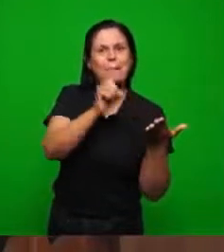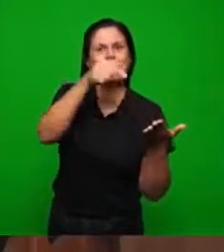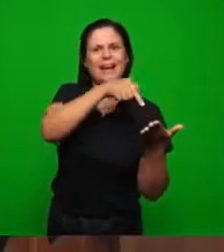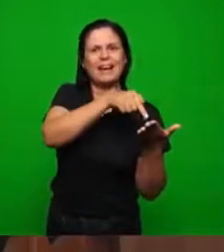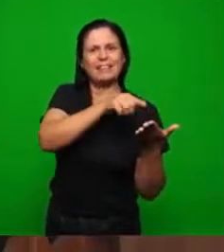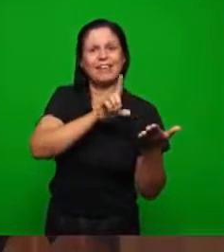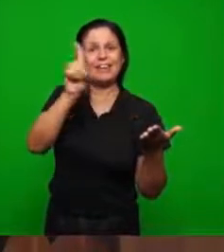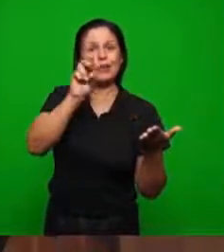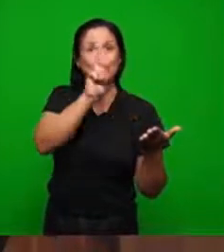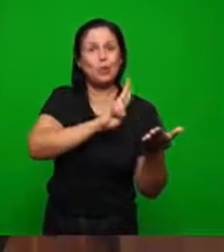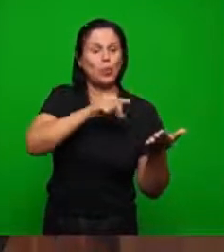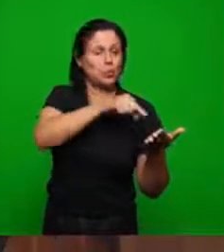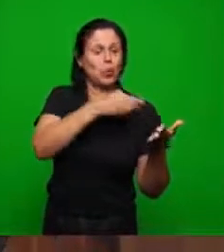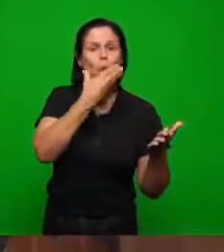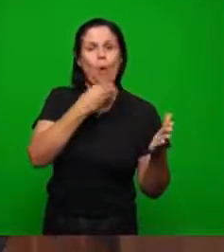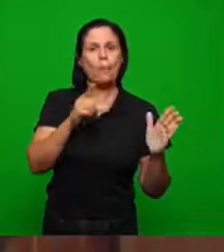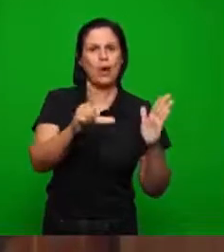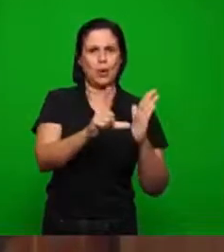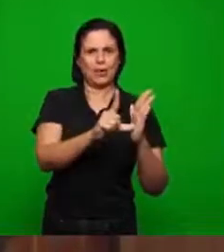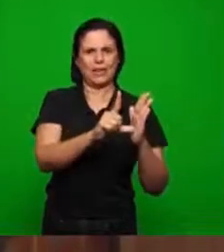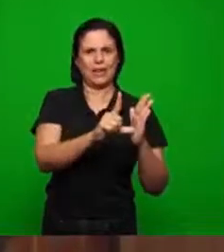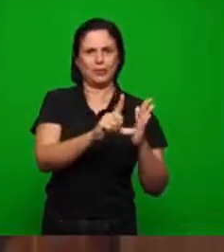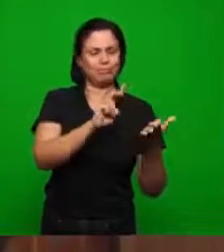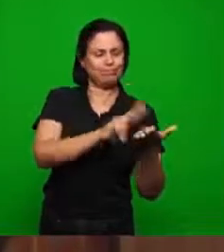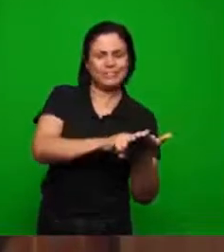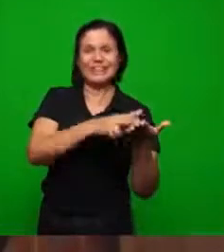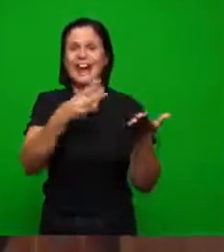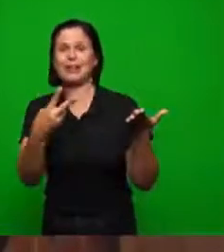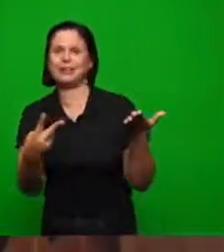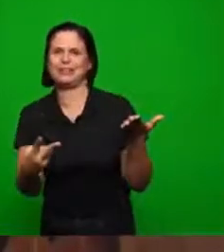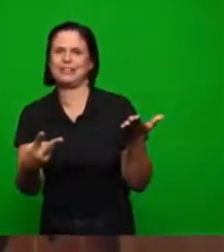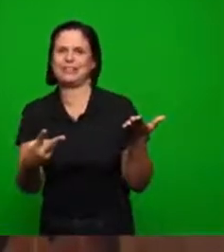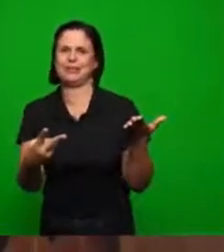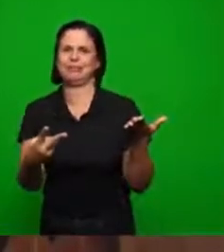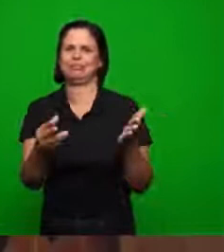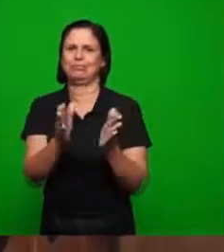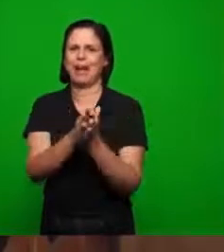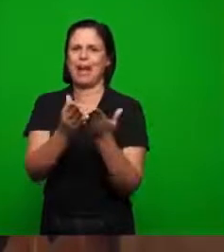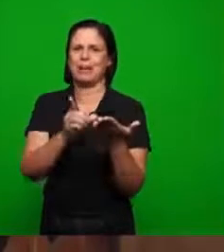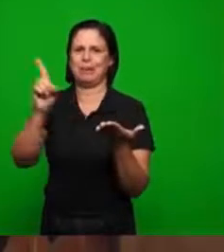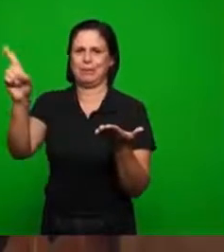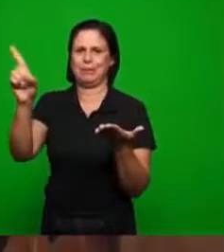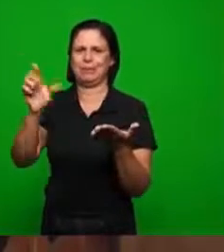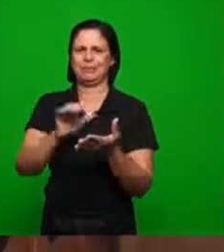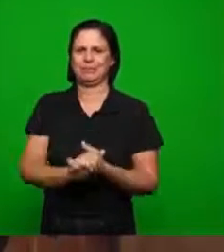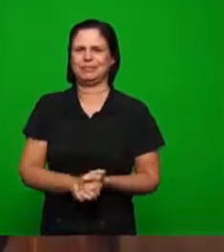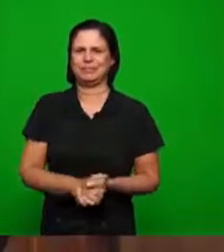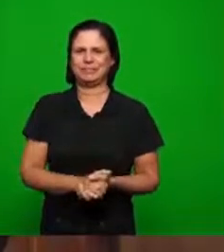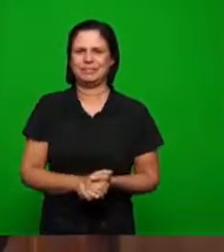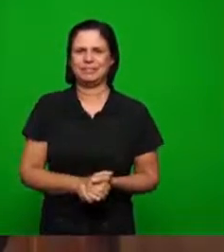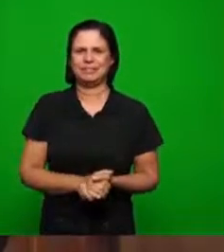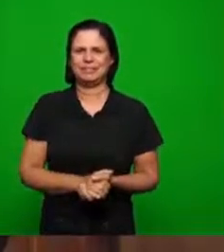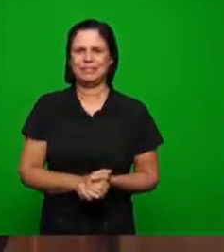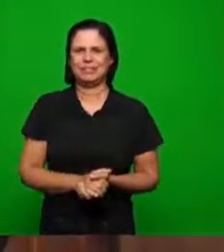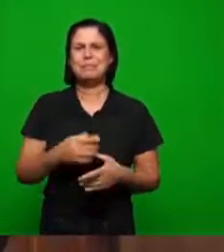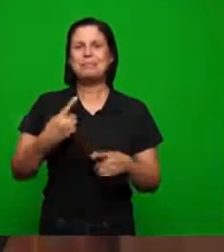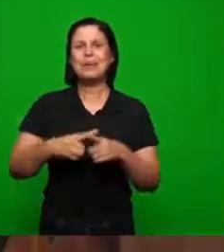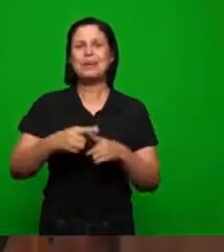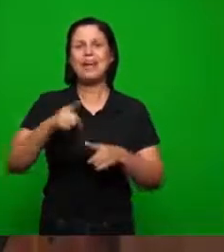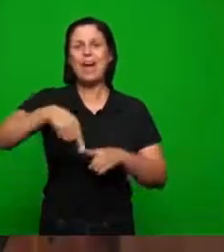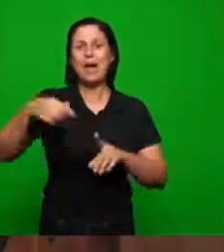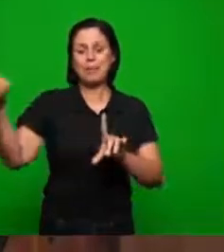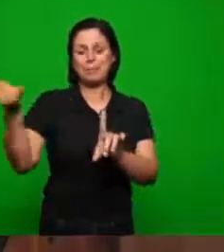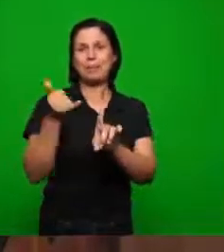de Lutero. Então, esse homem usando a palavra da sua boca, a palavra que sai. Era a